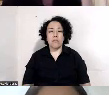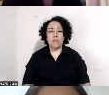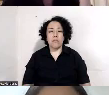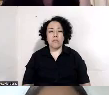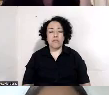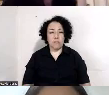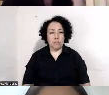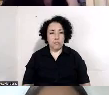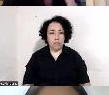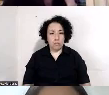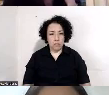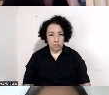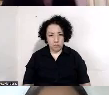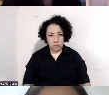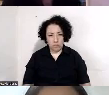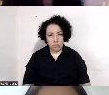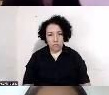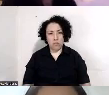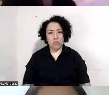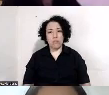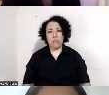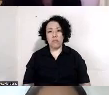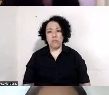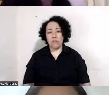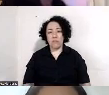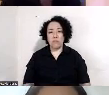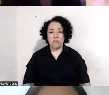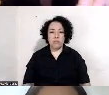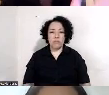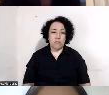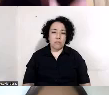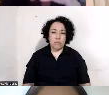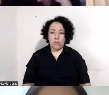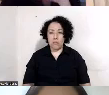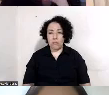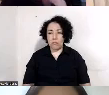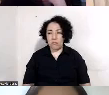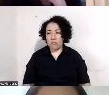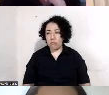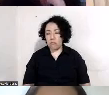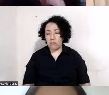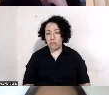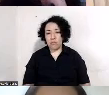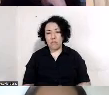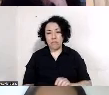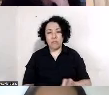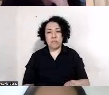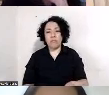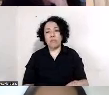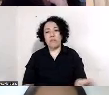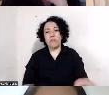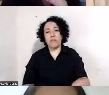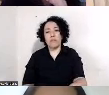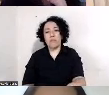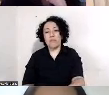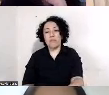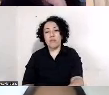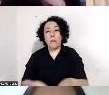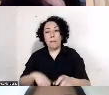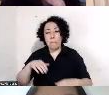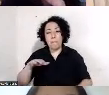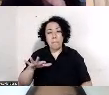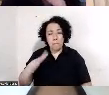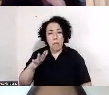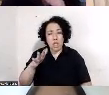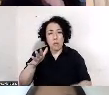one extracurricular activity, 90%, that was in a strength area. Então, mais da metade deixou bem claro que